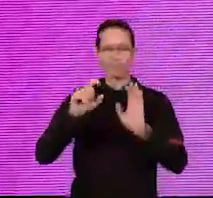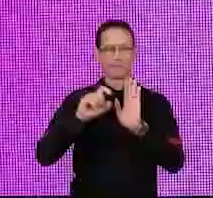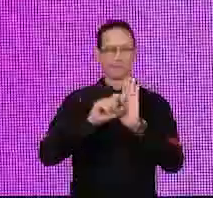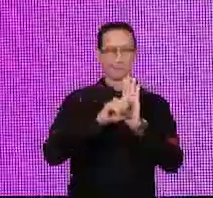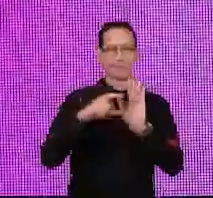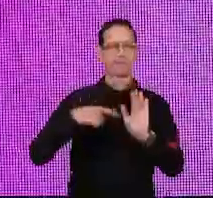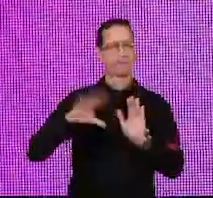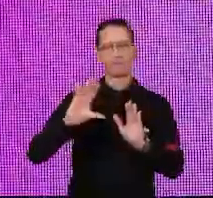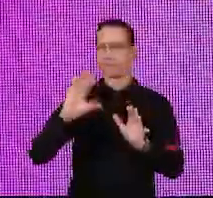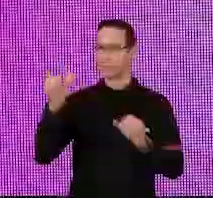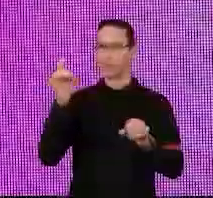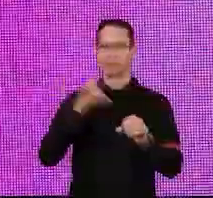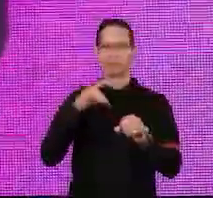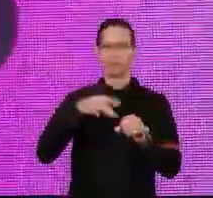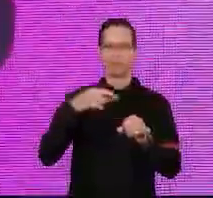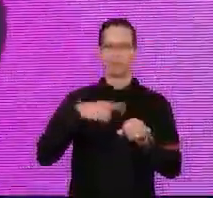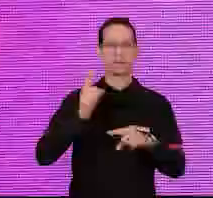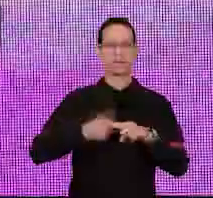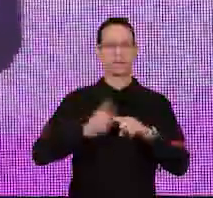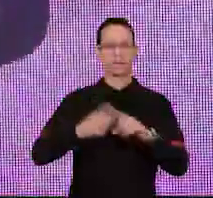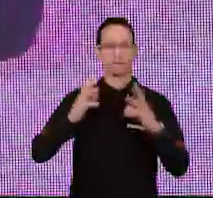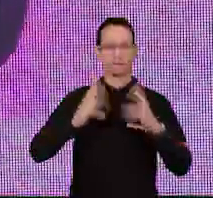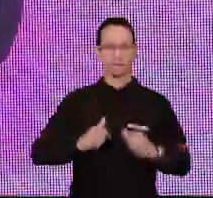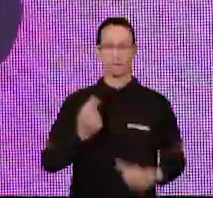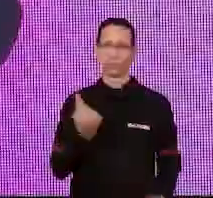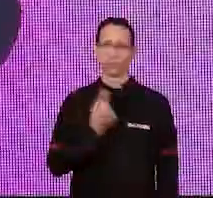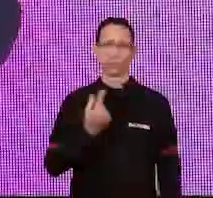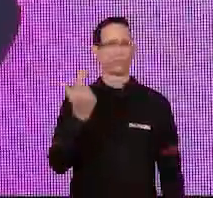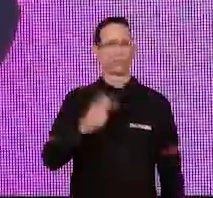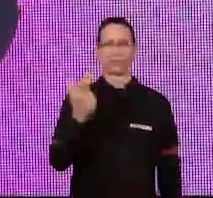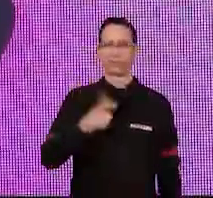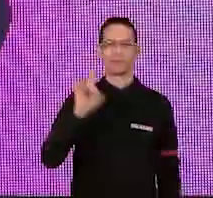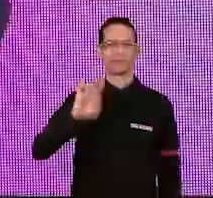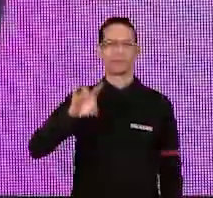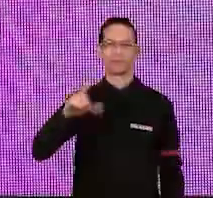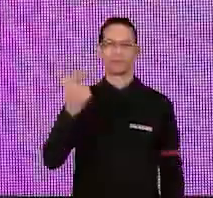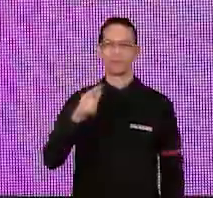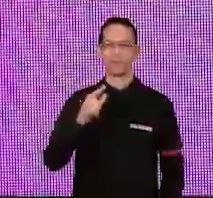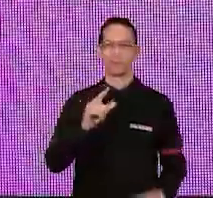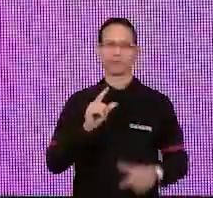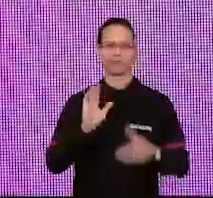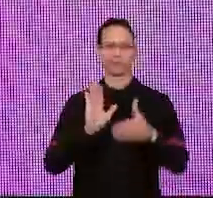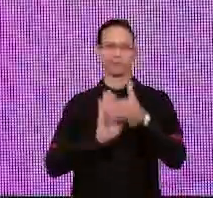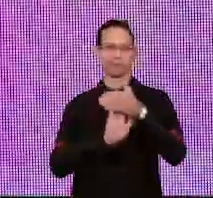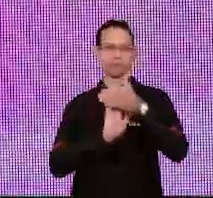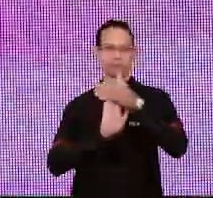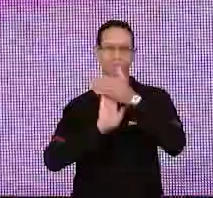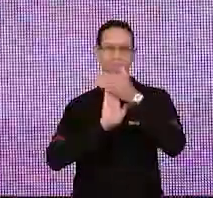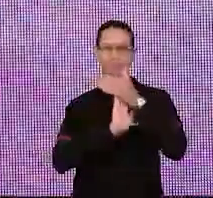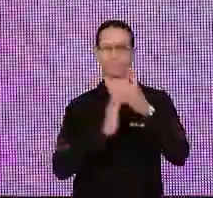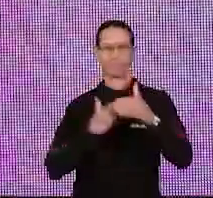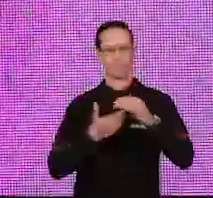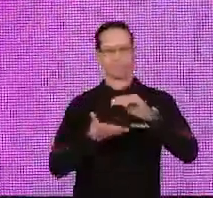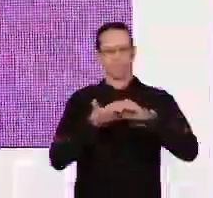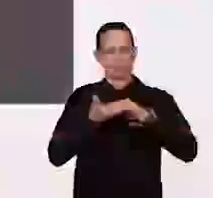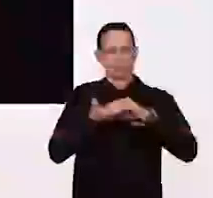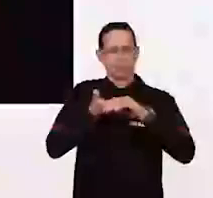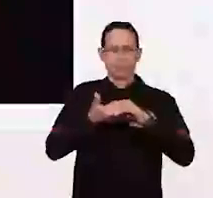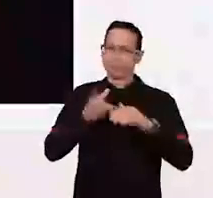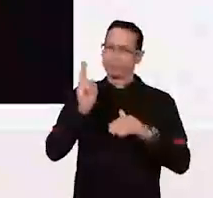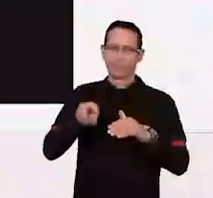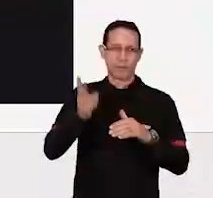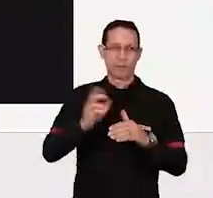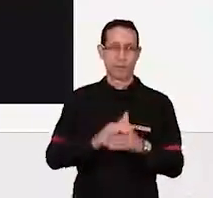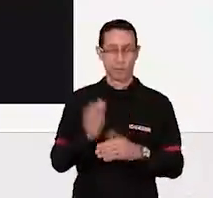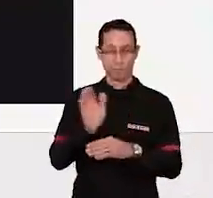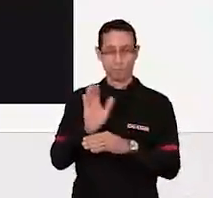não conseguir, entre aspas, se auto-higienizar, ela vai reter material. E o próximo vídeo é